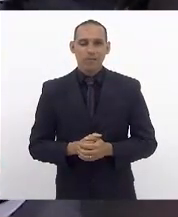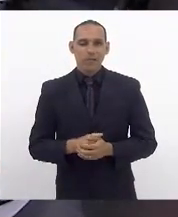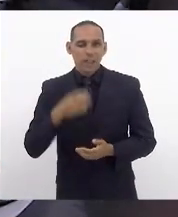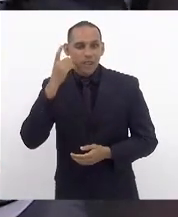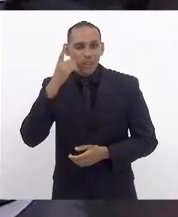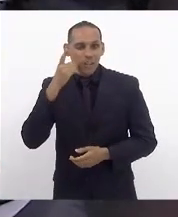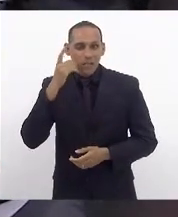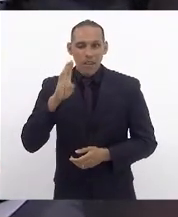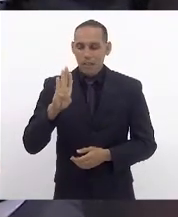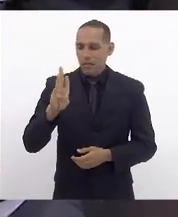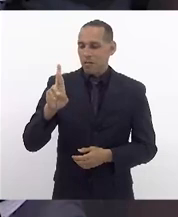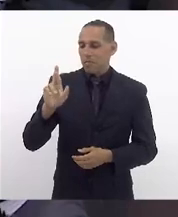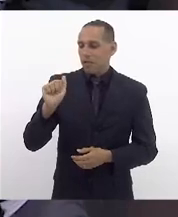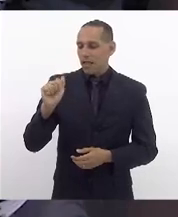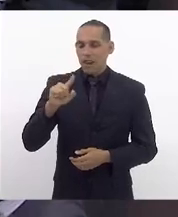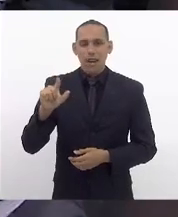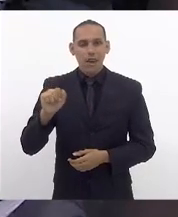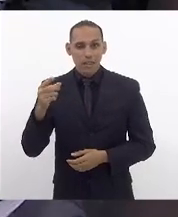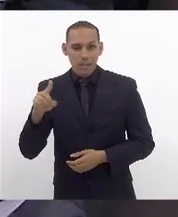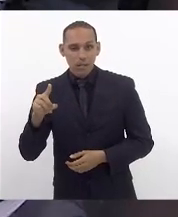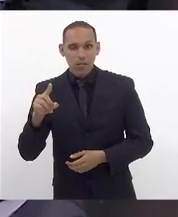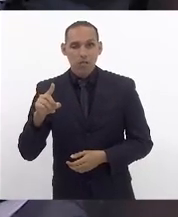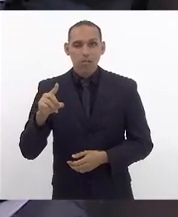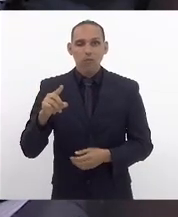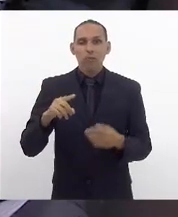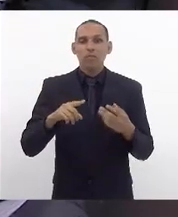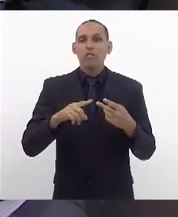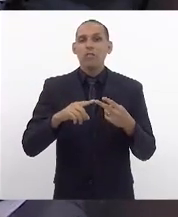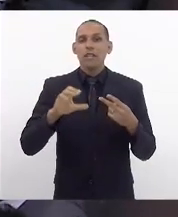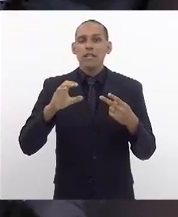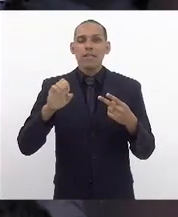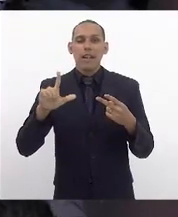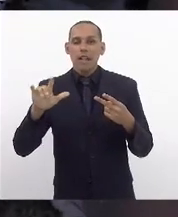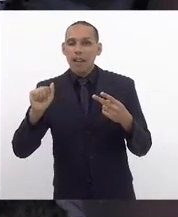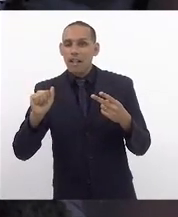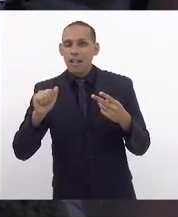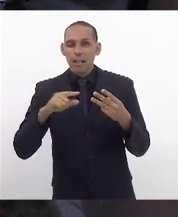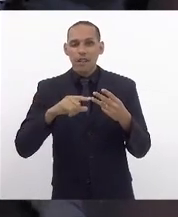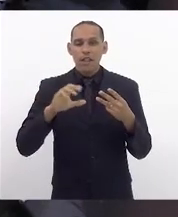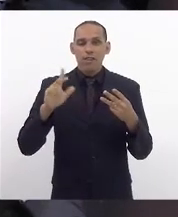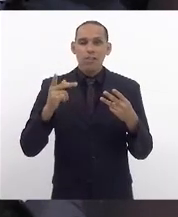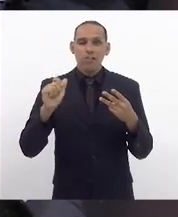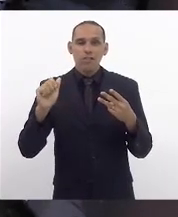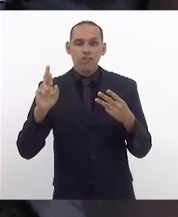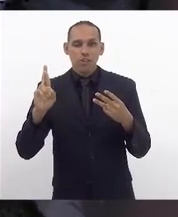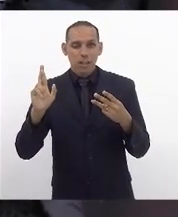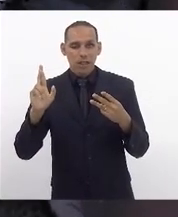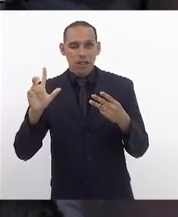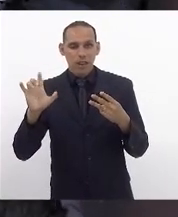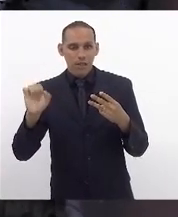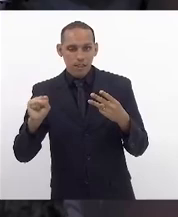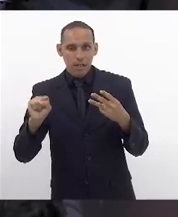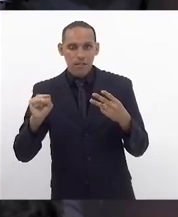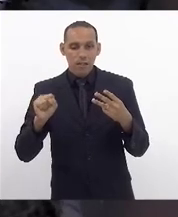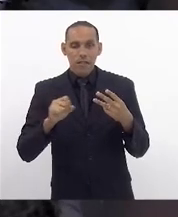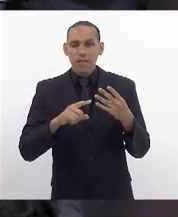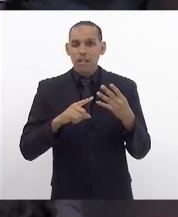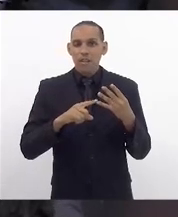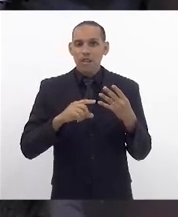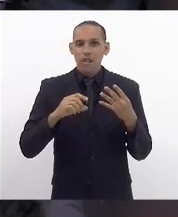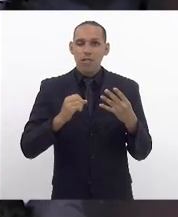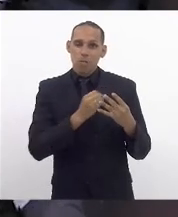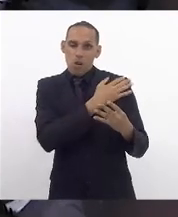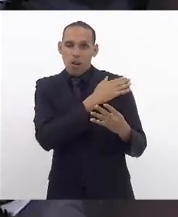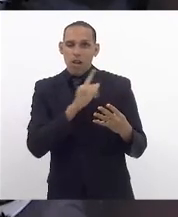Deputado Brazão. Deputada Célia Jordão. Deputado Charles Batista. Deputado